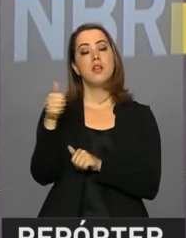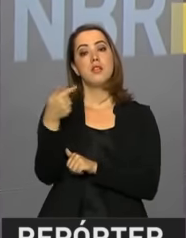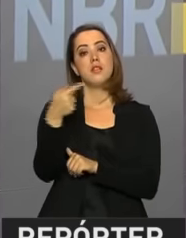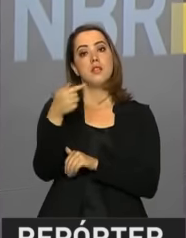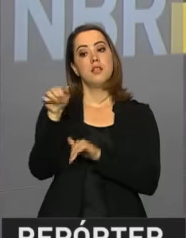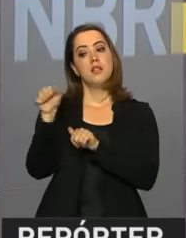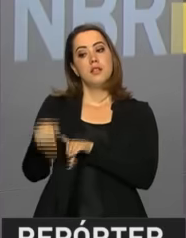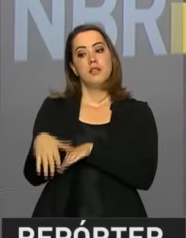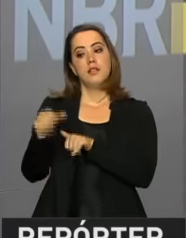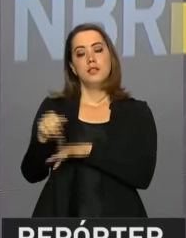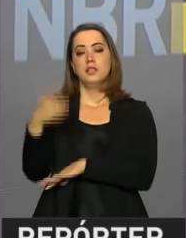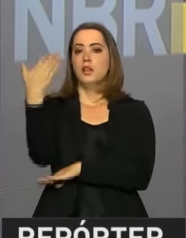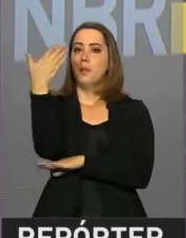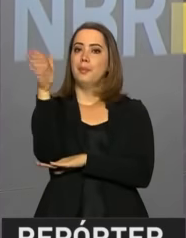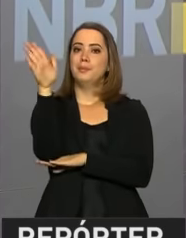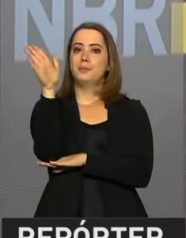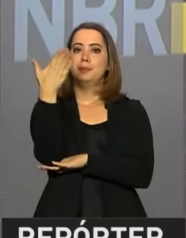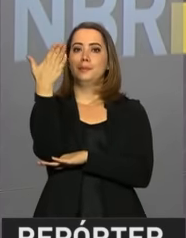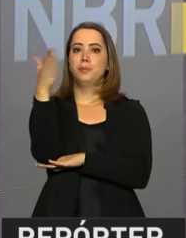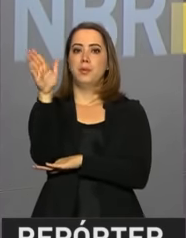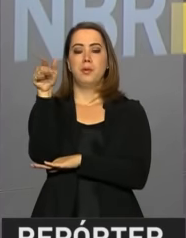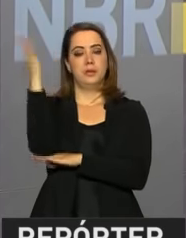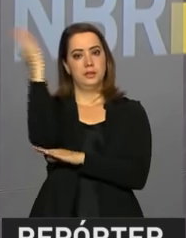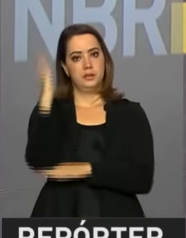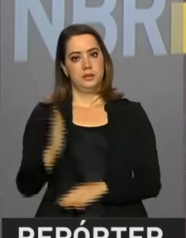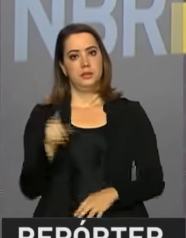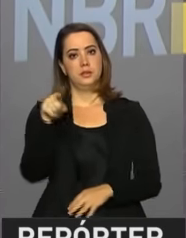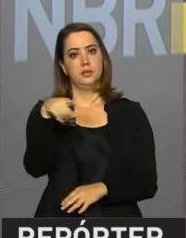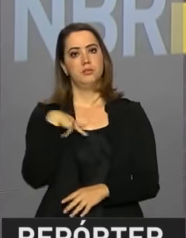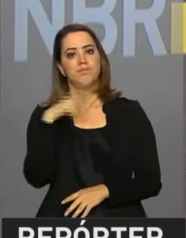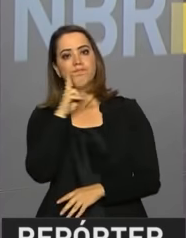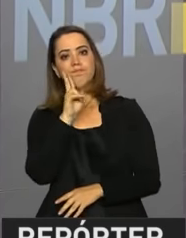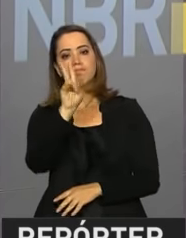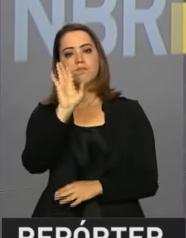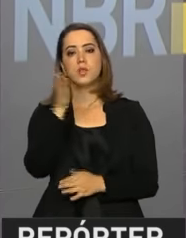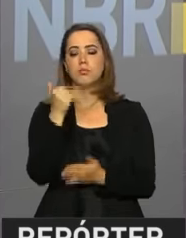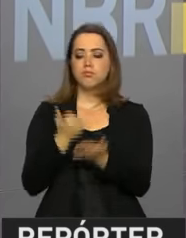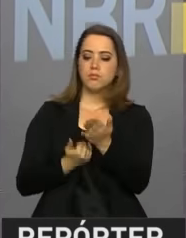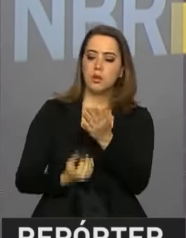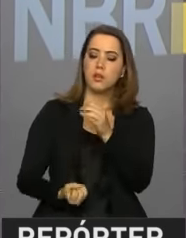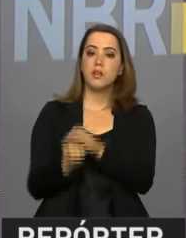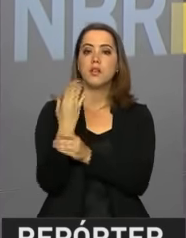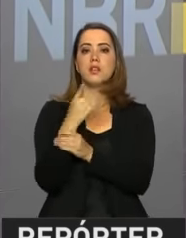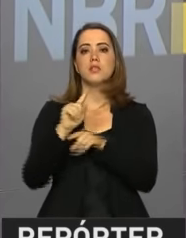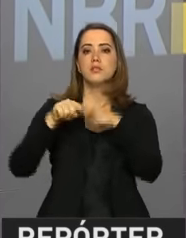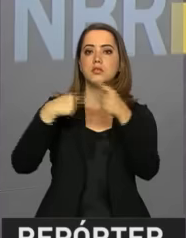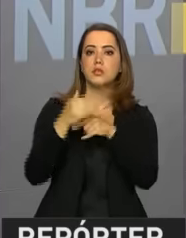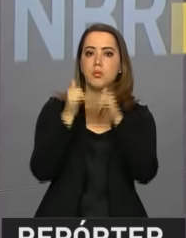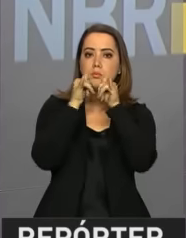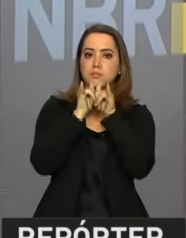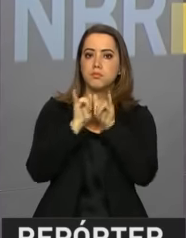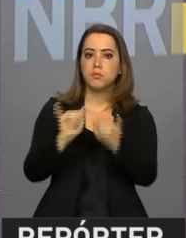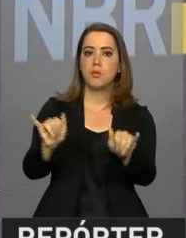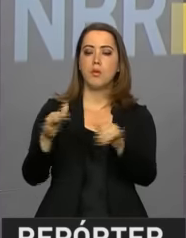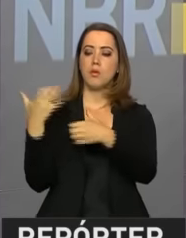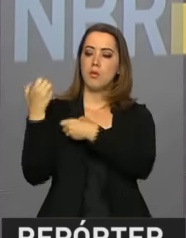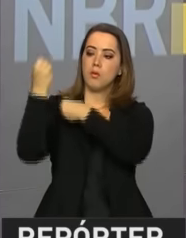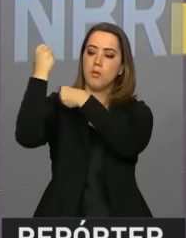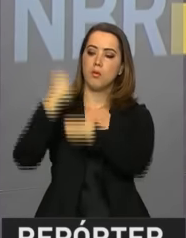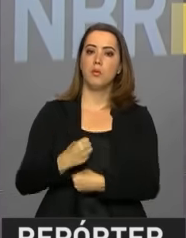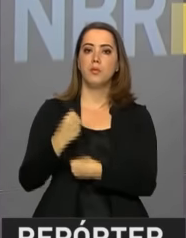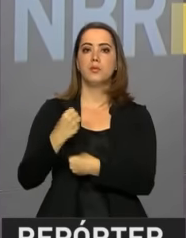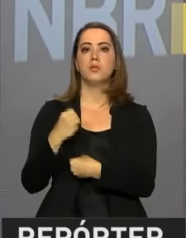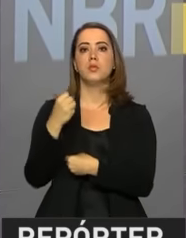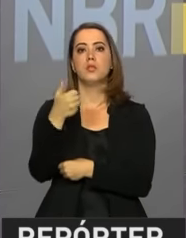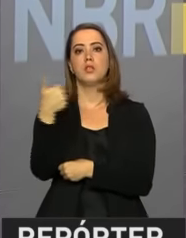bandeira nacional, que é um dos símbolos do país. O modelo que conhecemos hoje foi criado depois da Proclamação da República, em